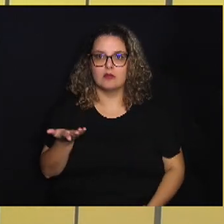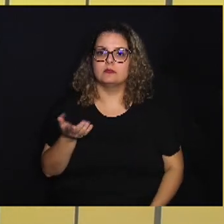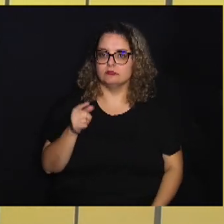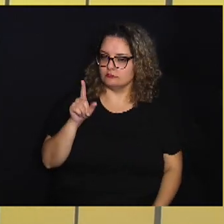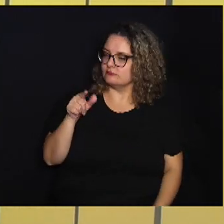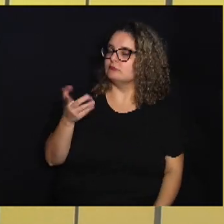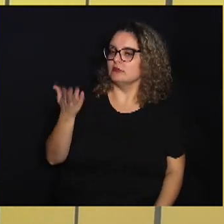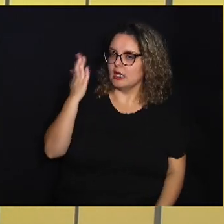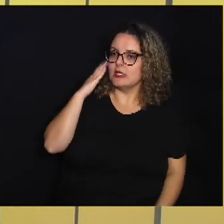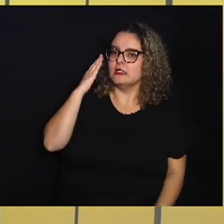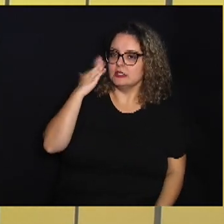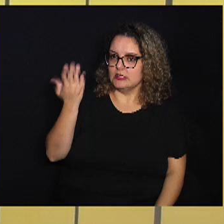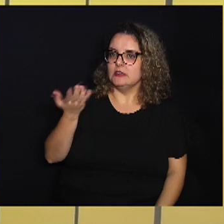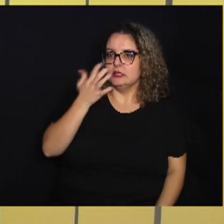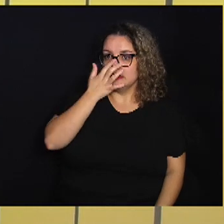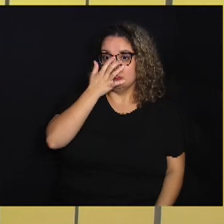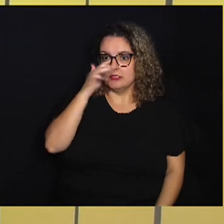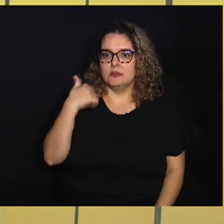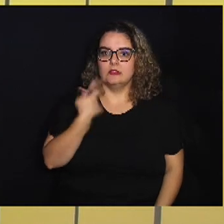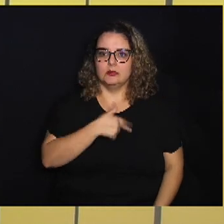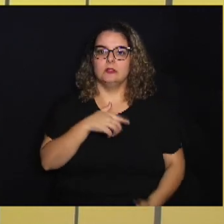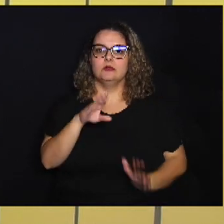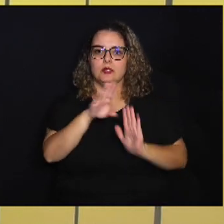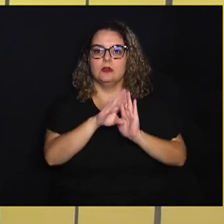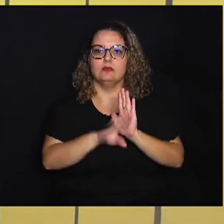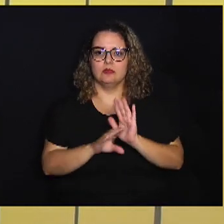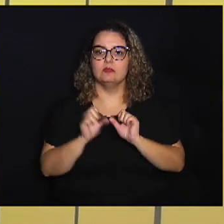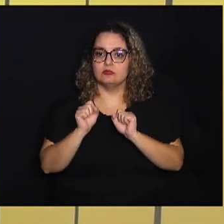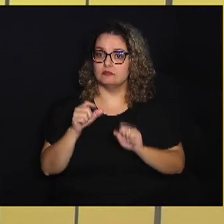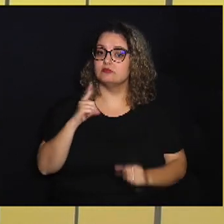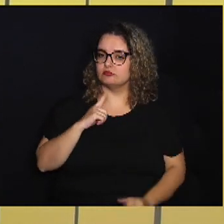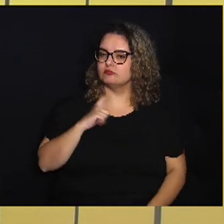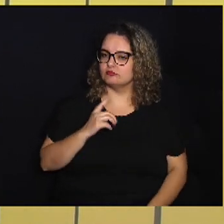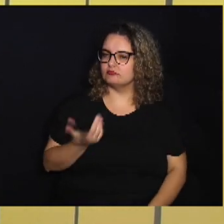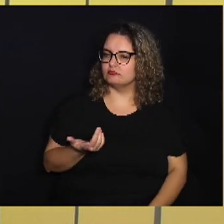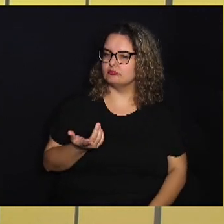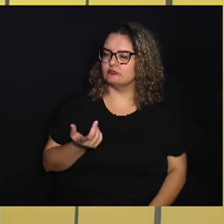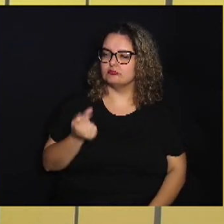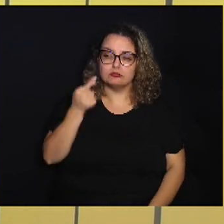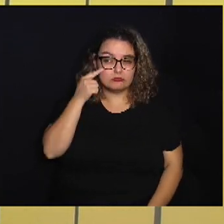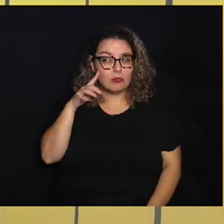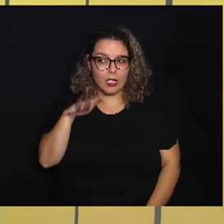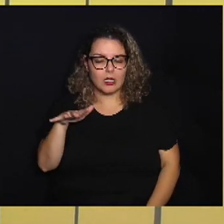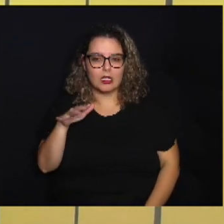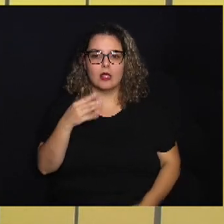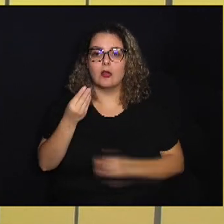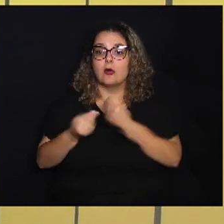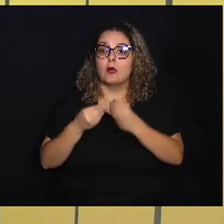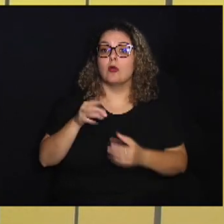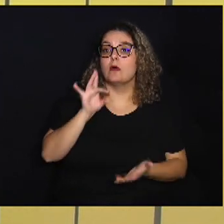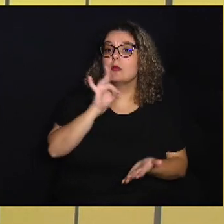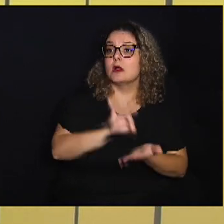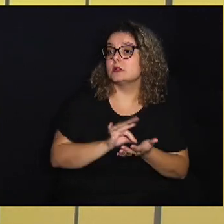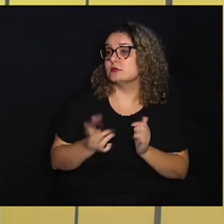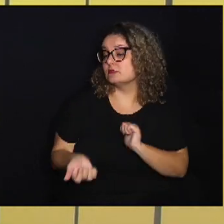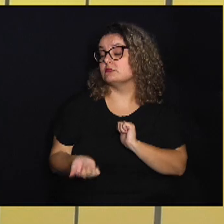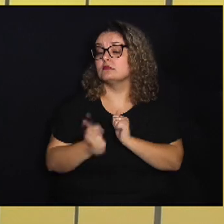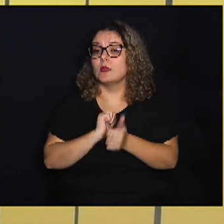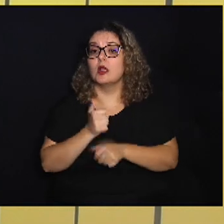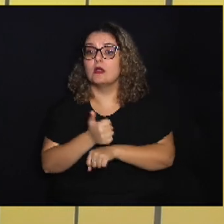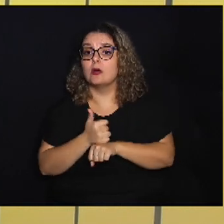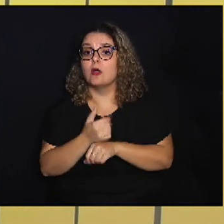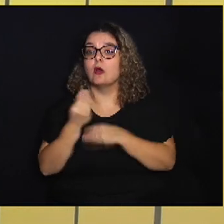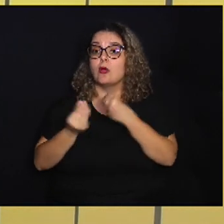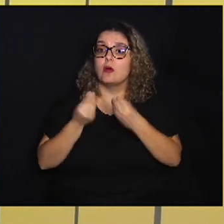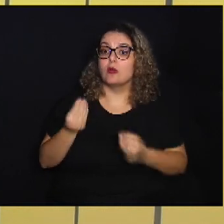que através do nosso programa pode ter uma noção de como é a realidade de um atleta, como é a realidade